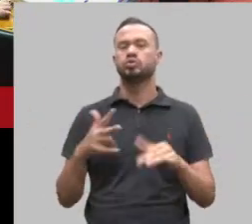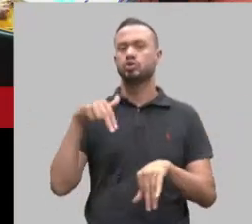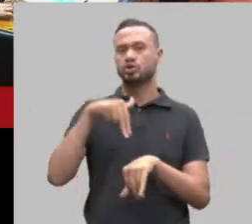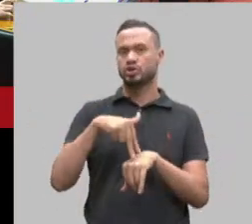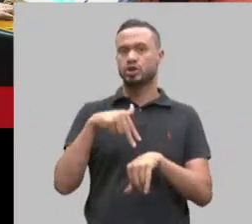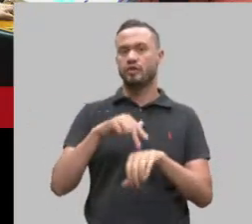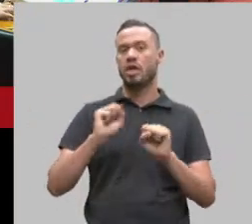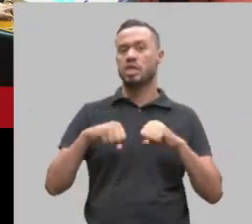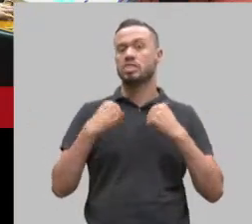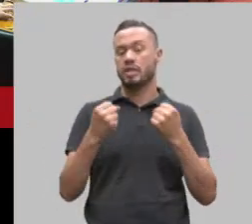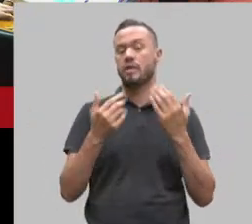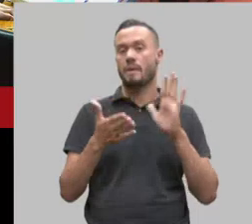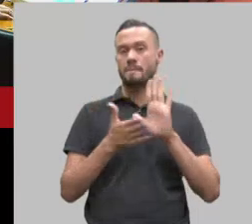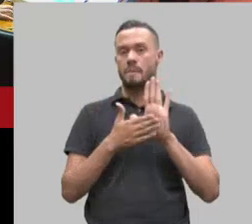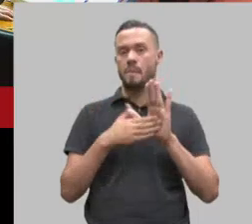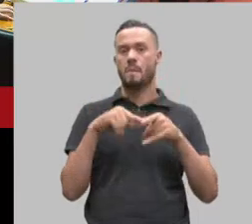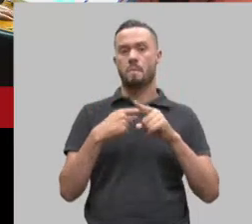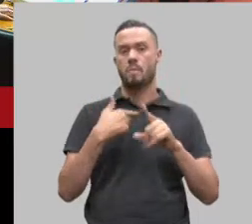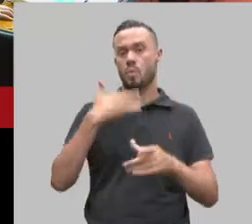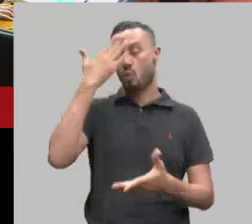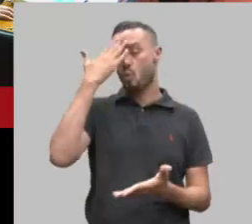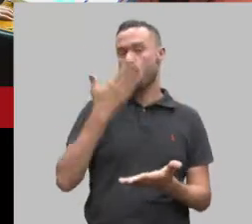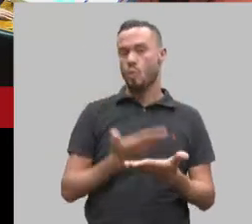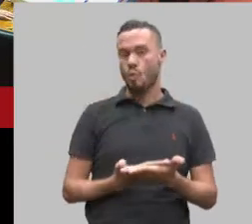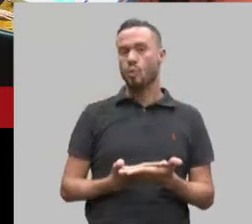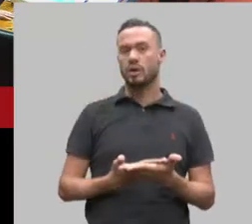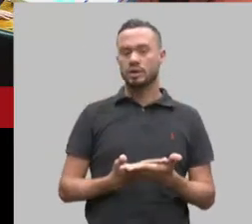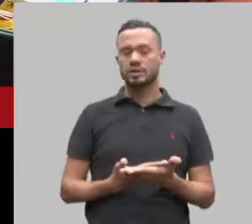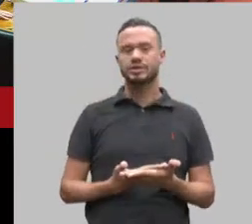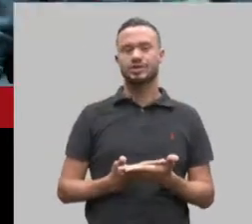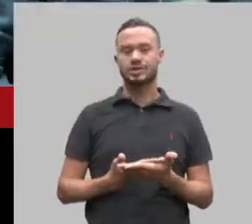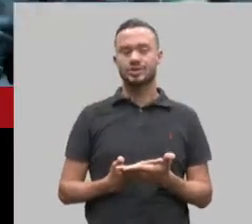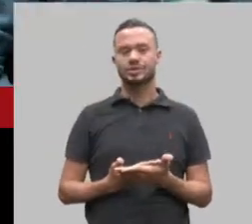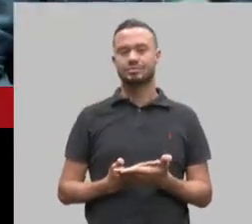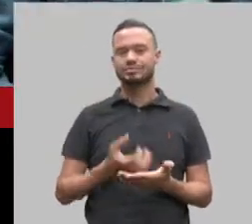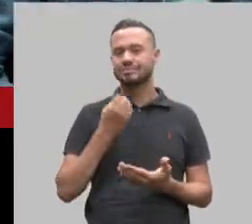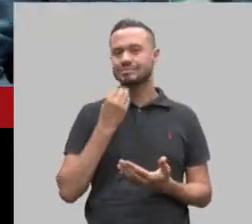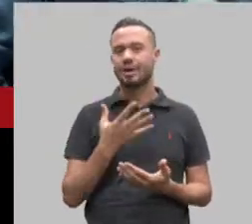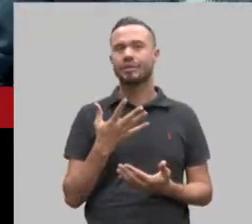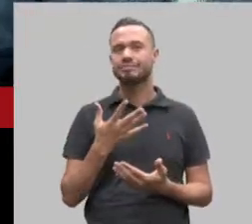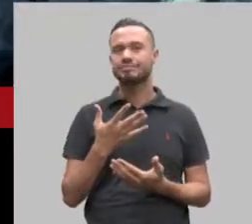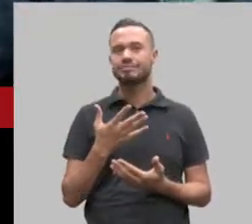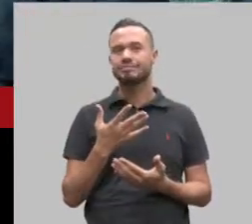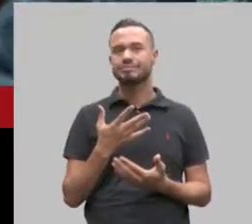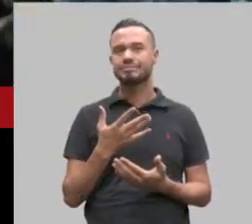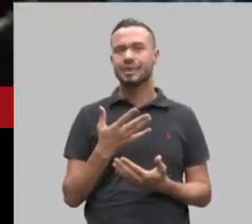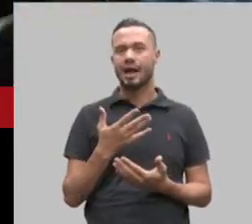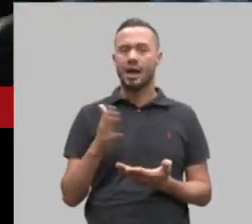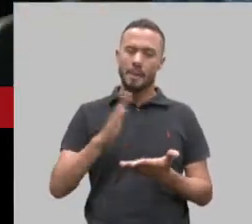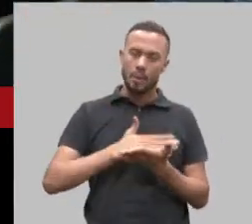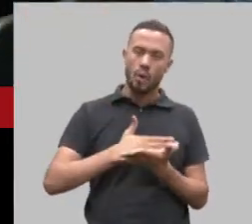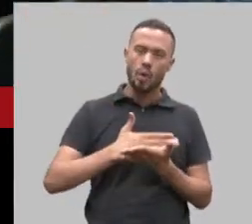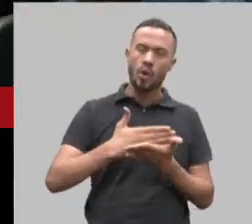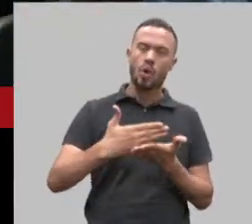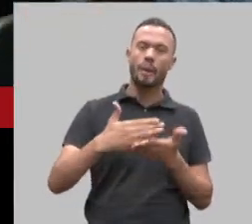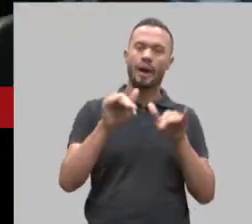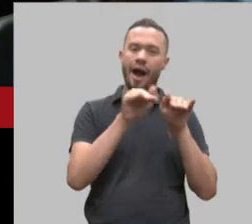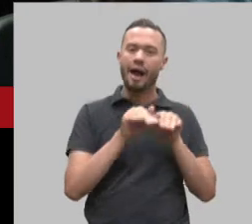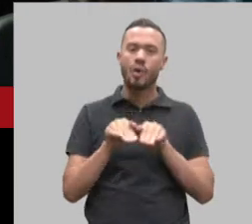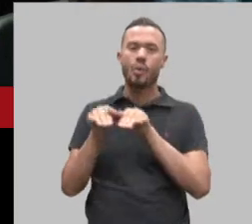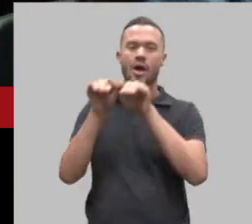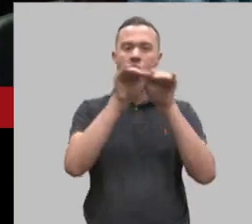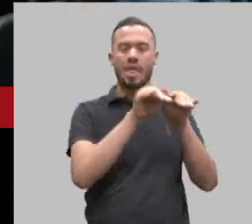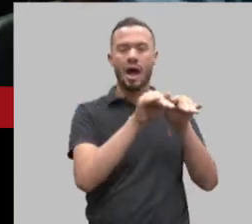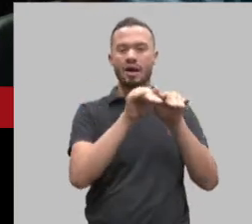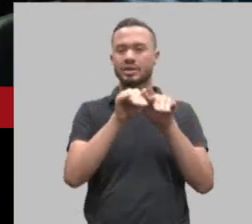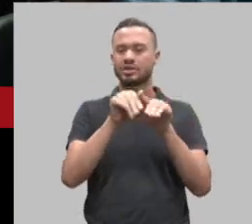proposta Por acreditar que ela como um um degrau para o início da Equidade entre as classes sociais